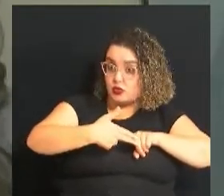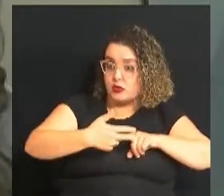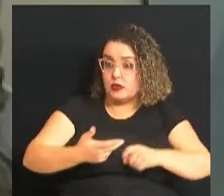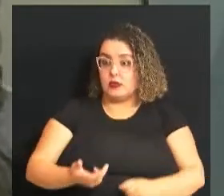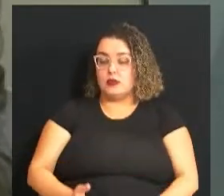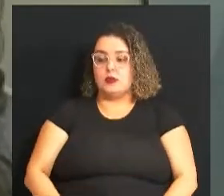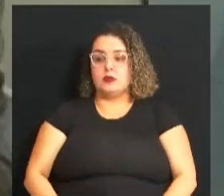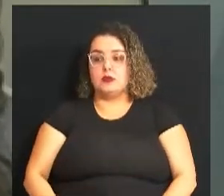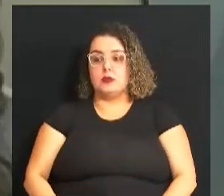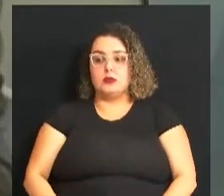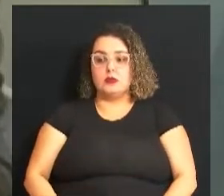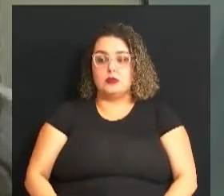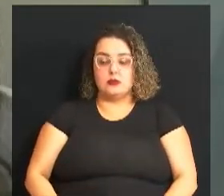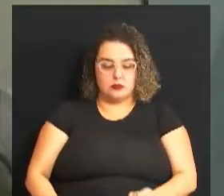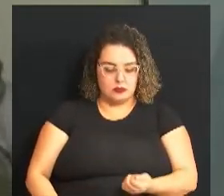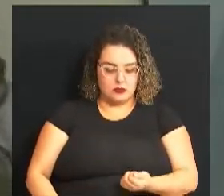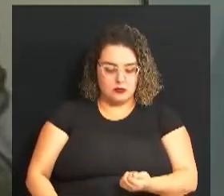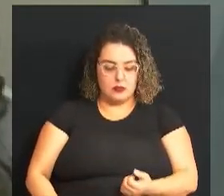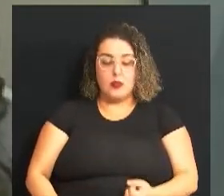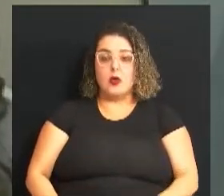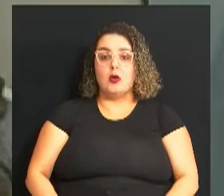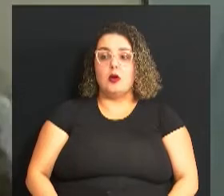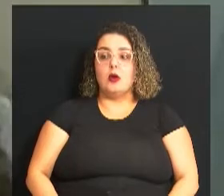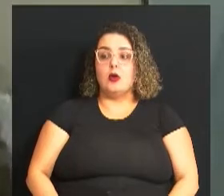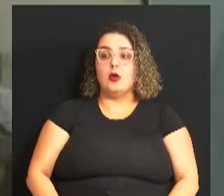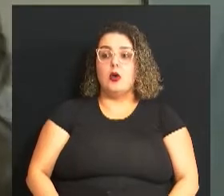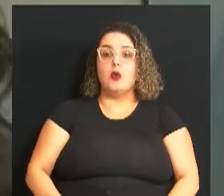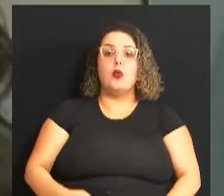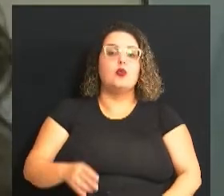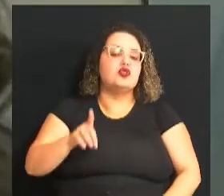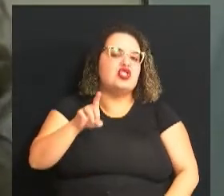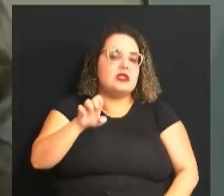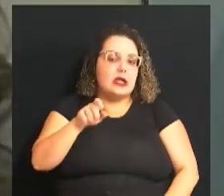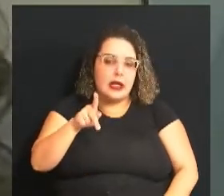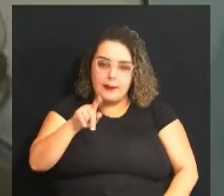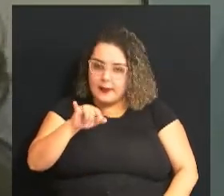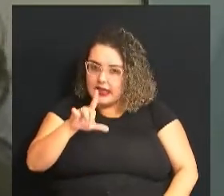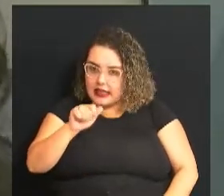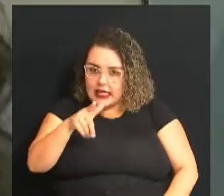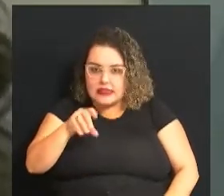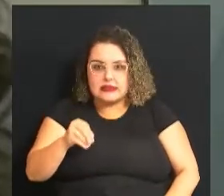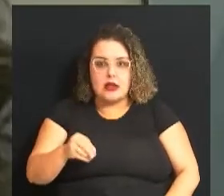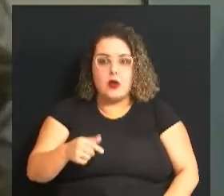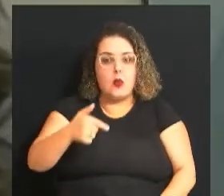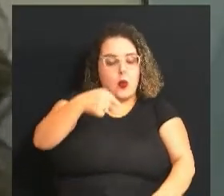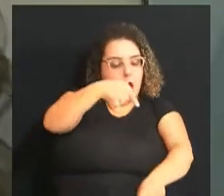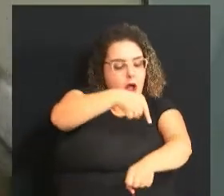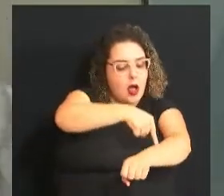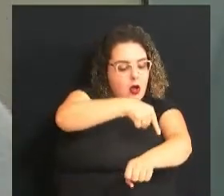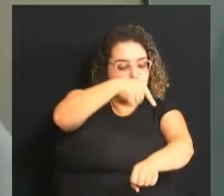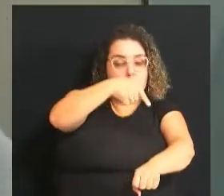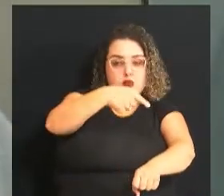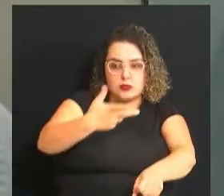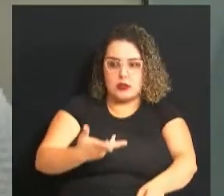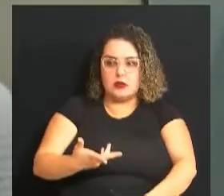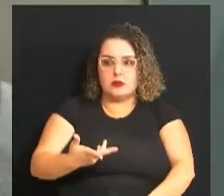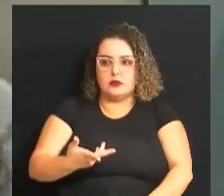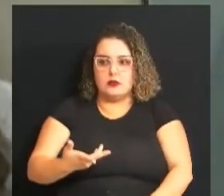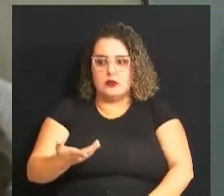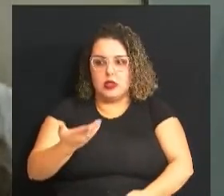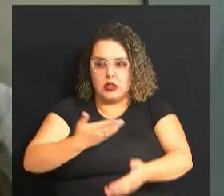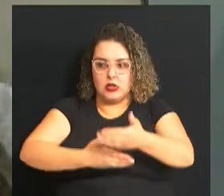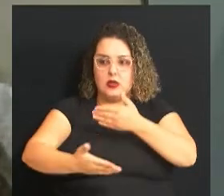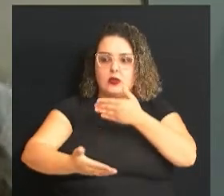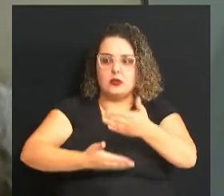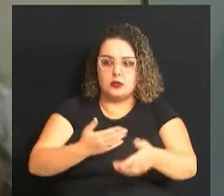aqueles aparelhos mais modernos de depilação, agulhas, compartilhamento também com